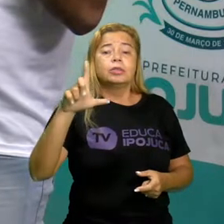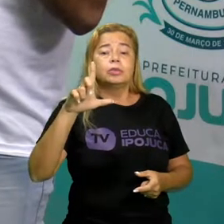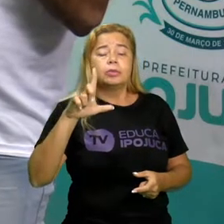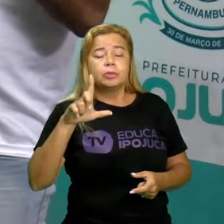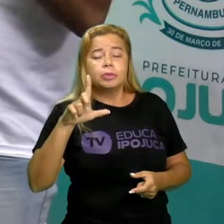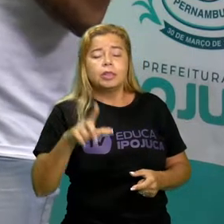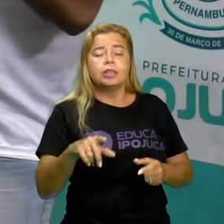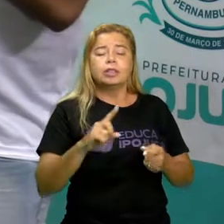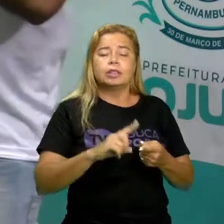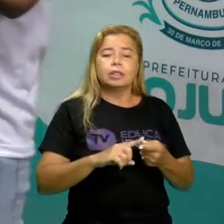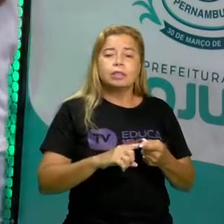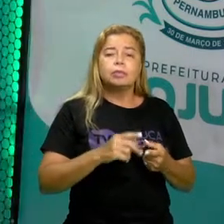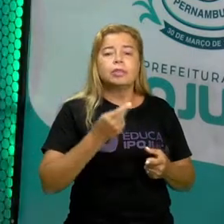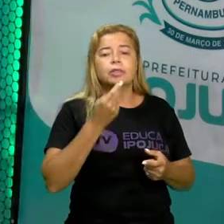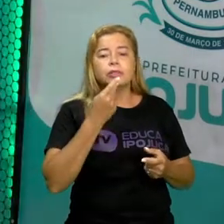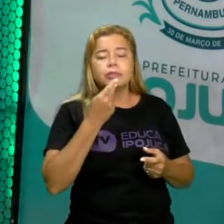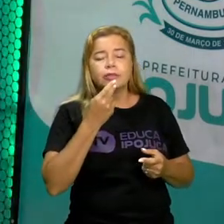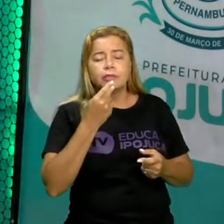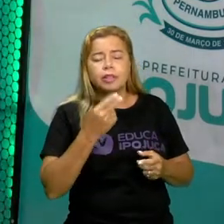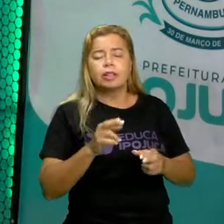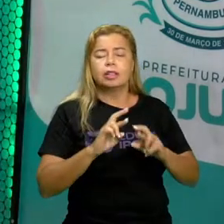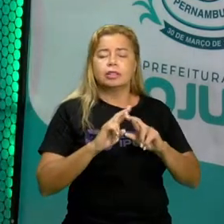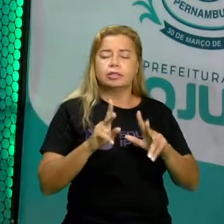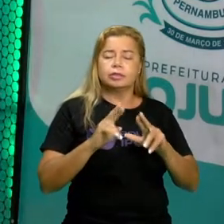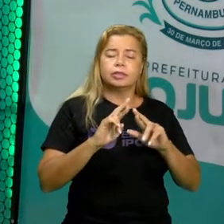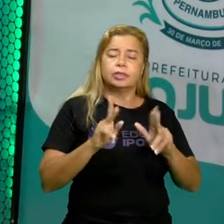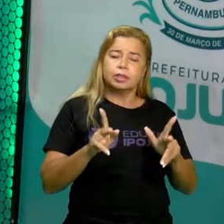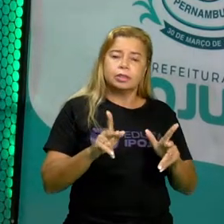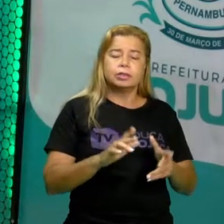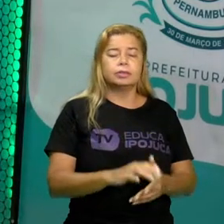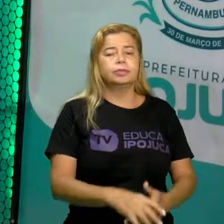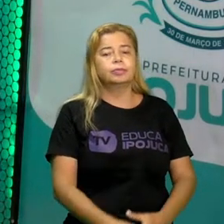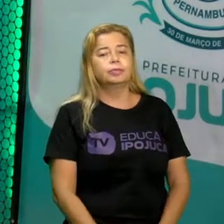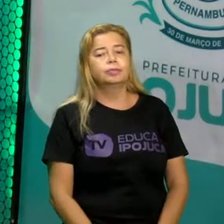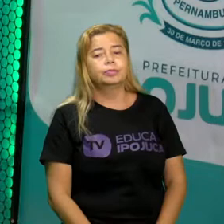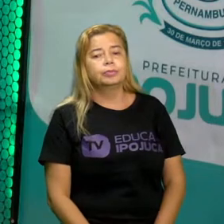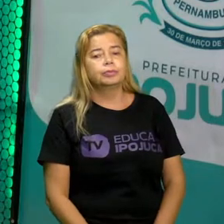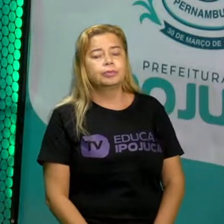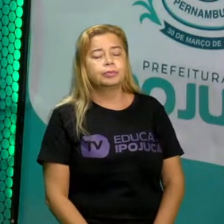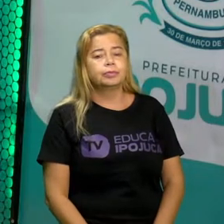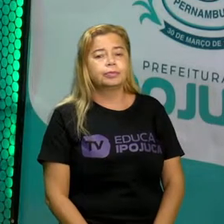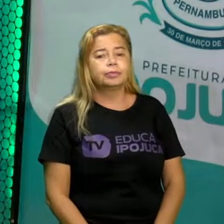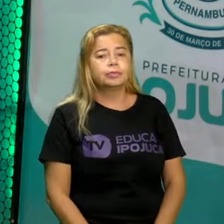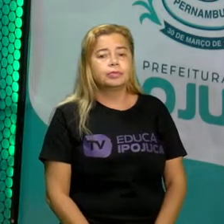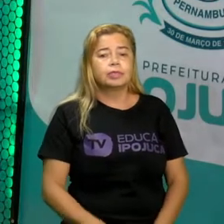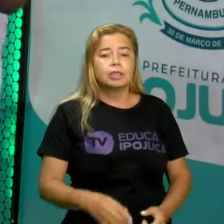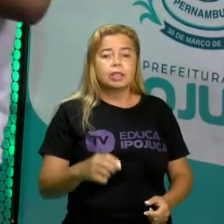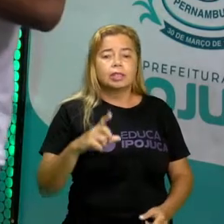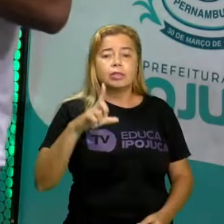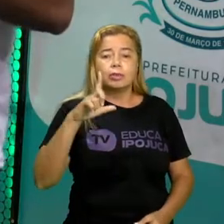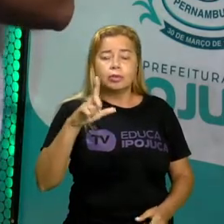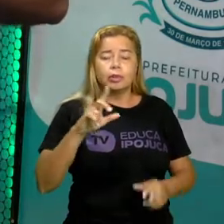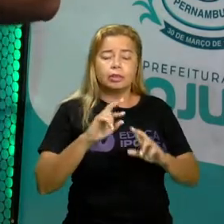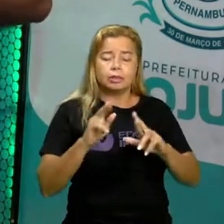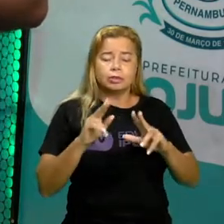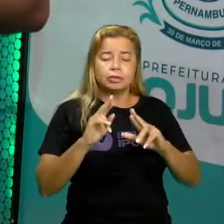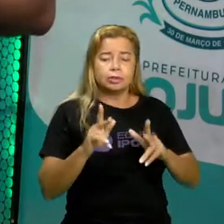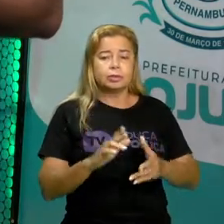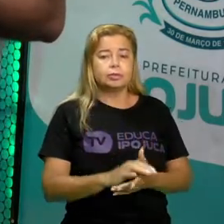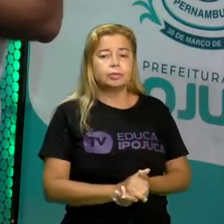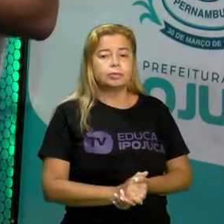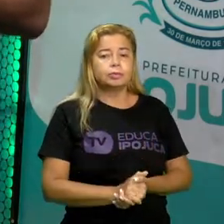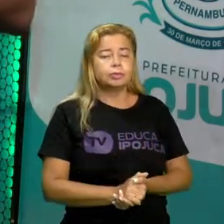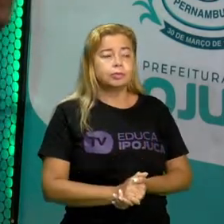L. Então, R é OR. Or, e o L vai ser L.